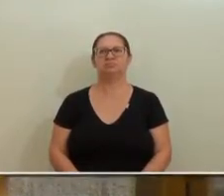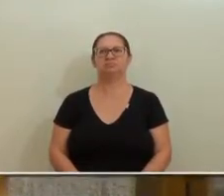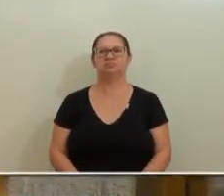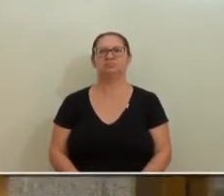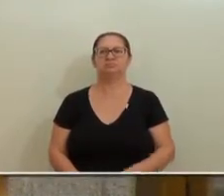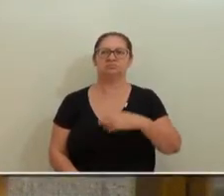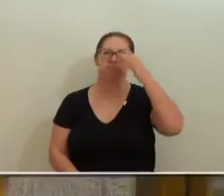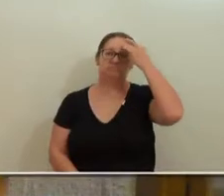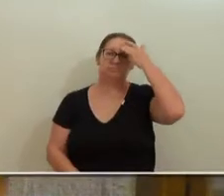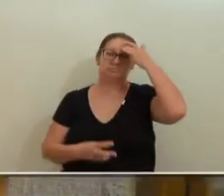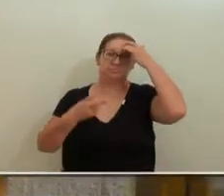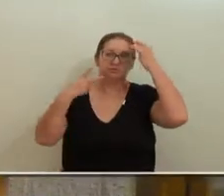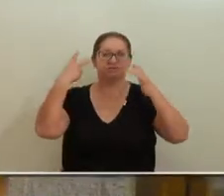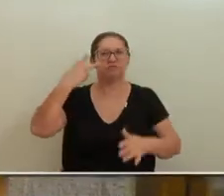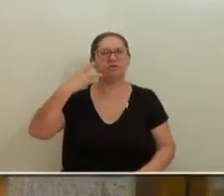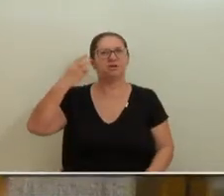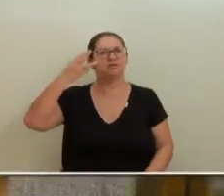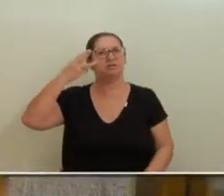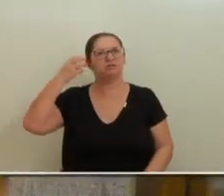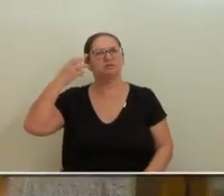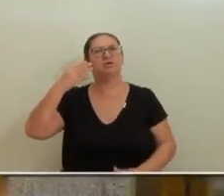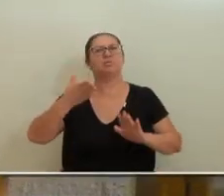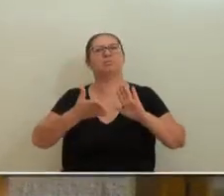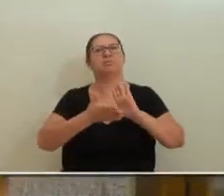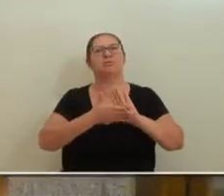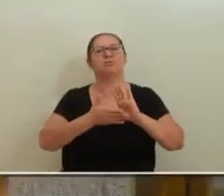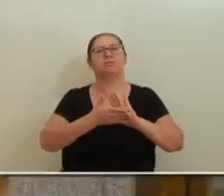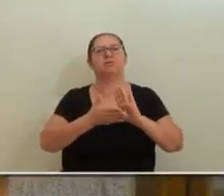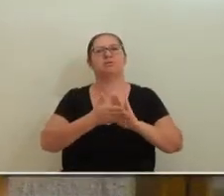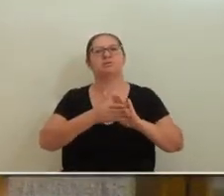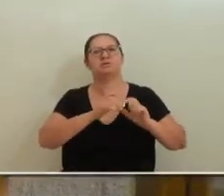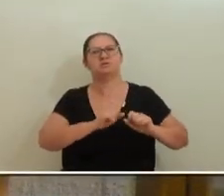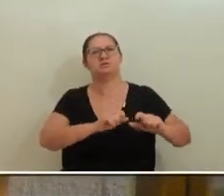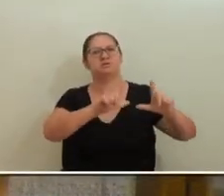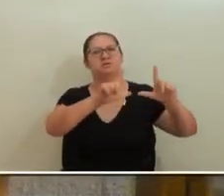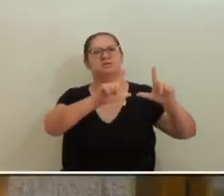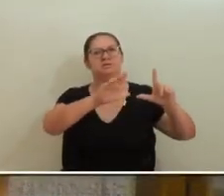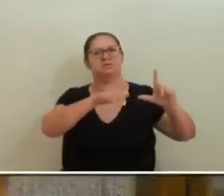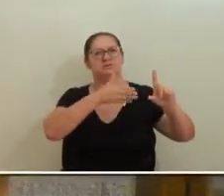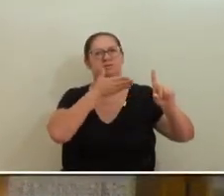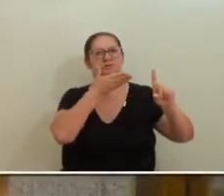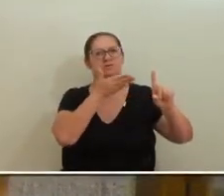Senhor vereador Calito Stockel, proponente da honraria a ser concedida.